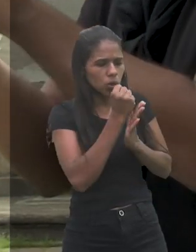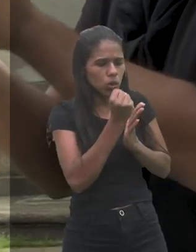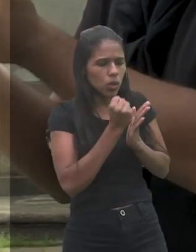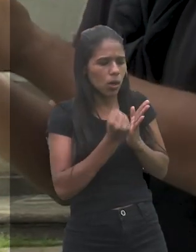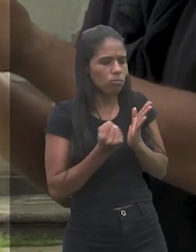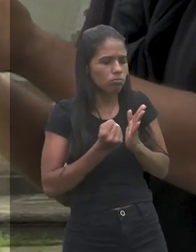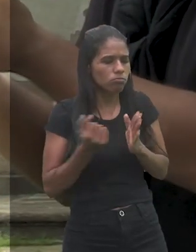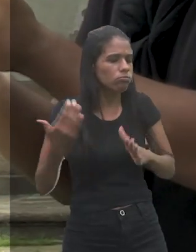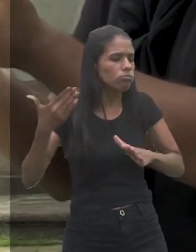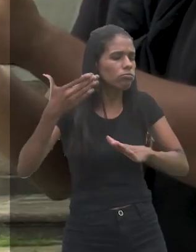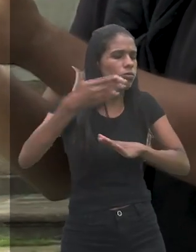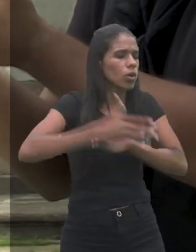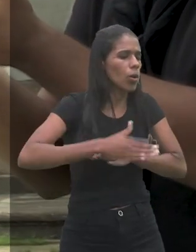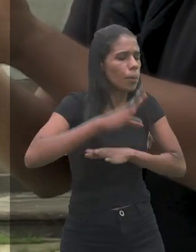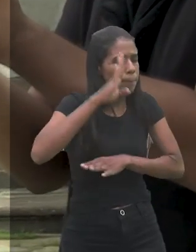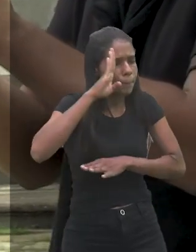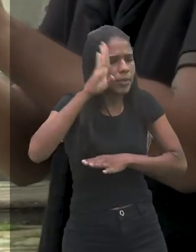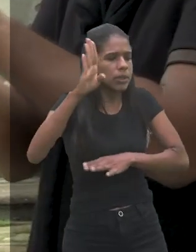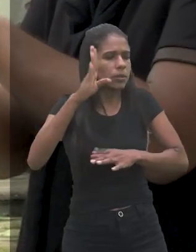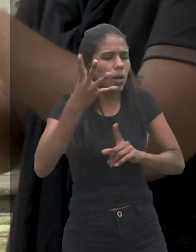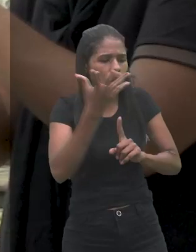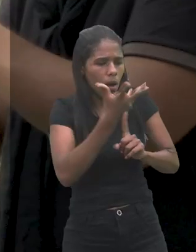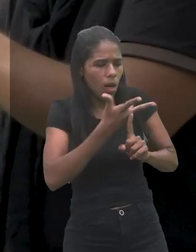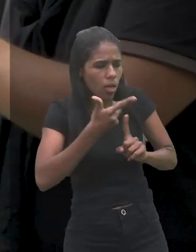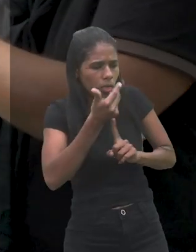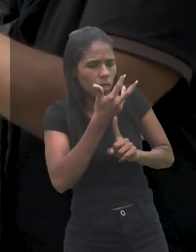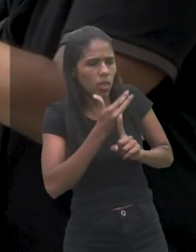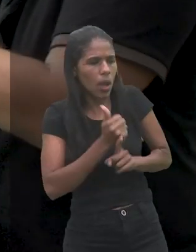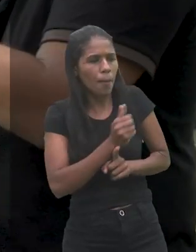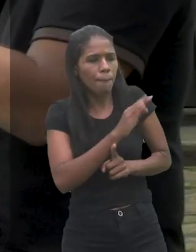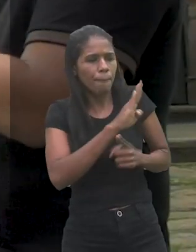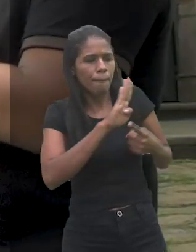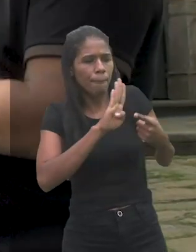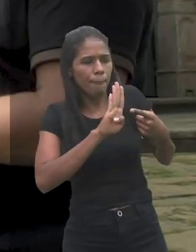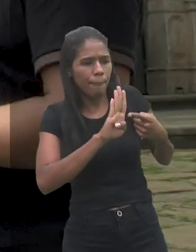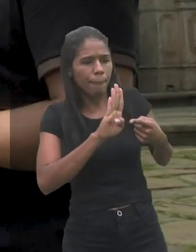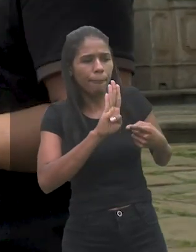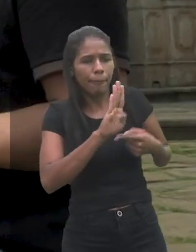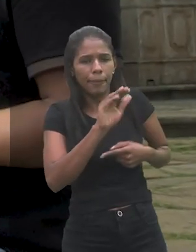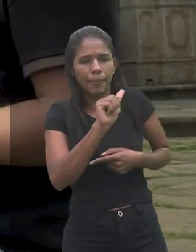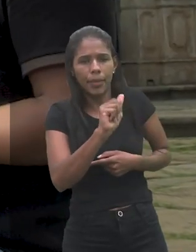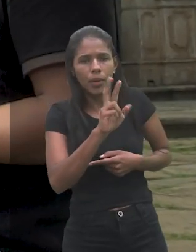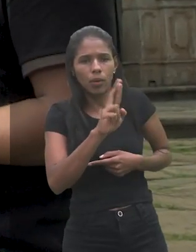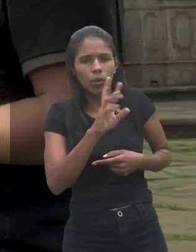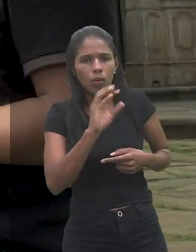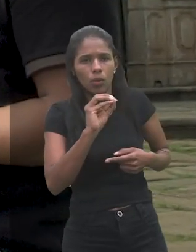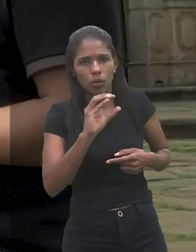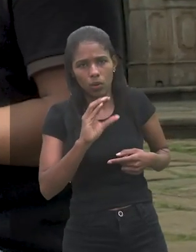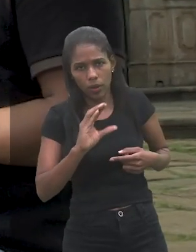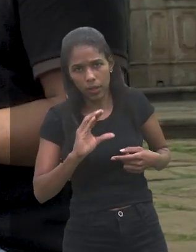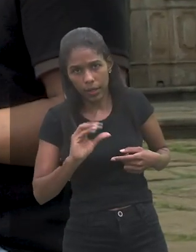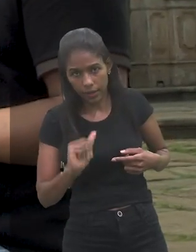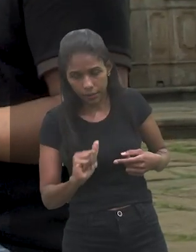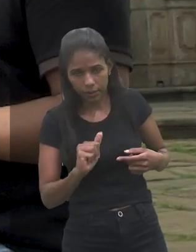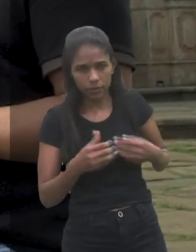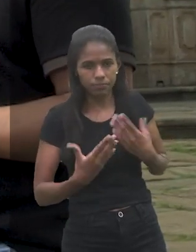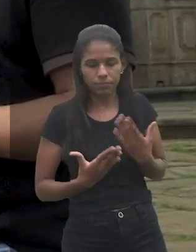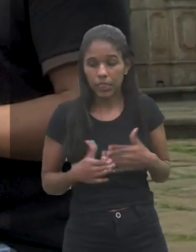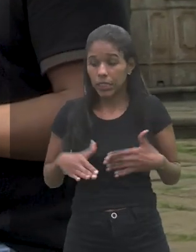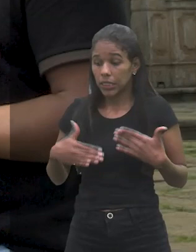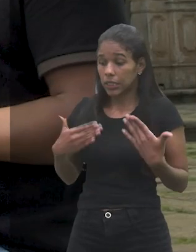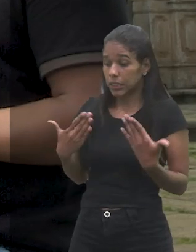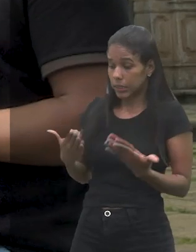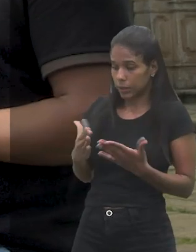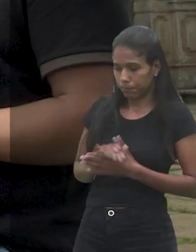dentro, não só no barroco, mas dentro das construções, das edificações das igrejas. Veja bem, Vila Rica ainda estava